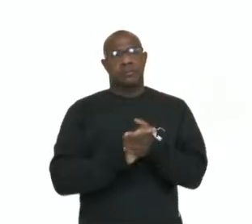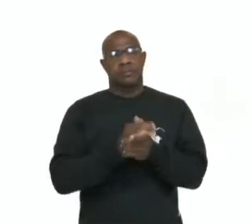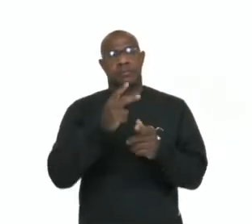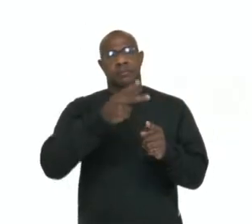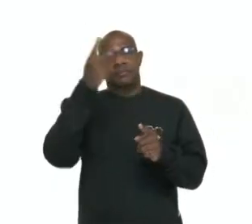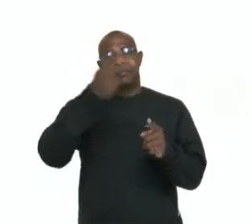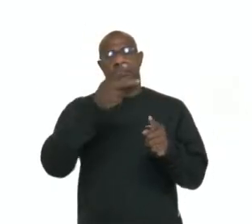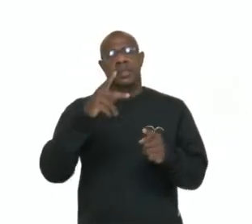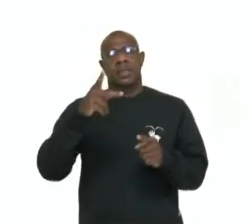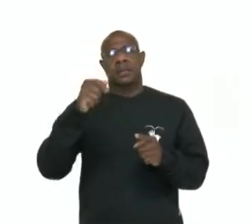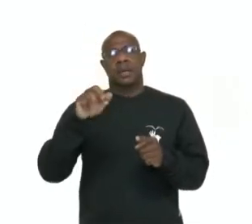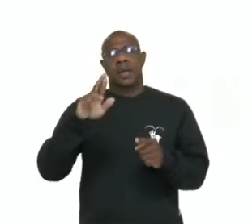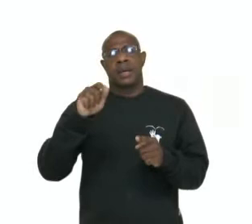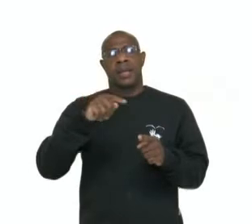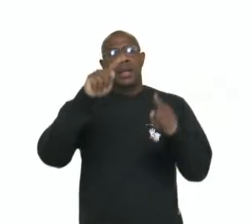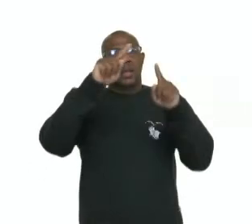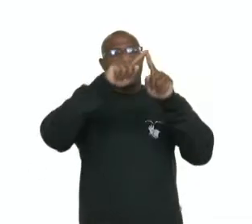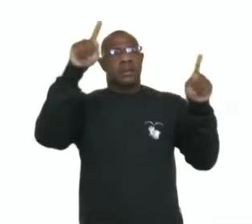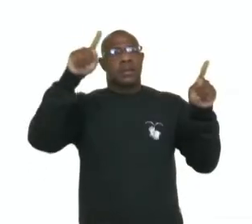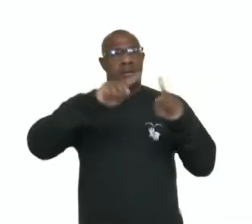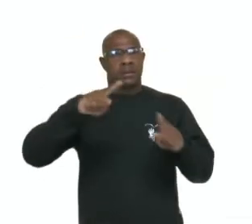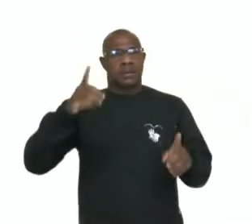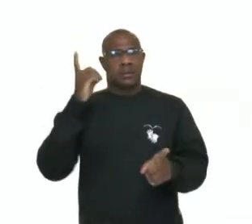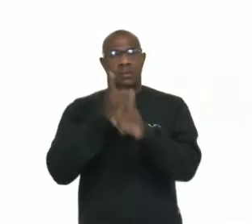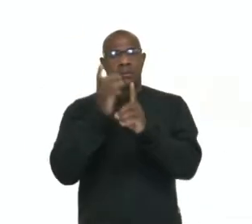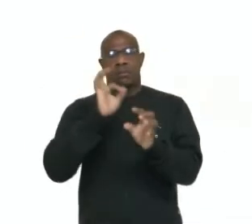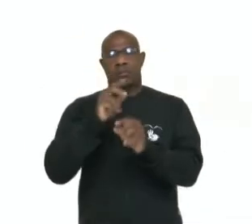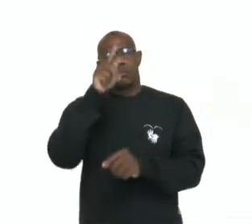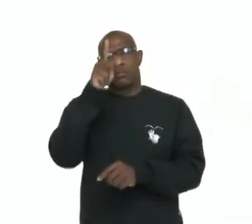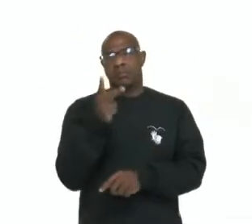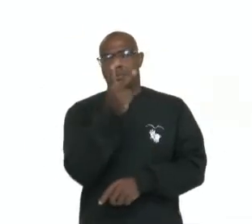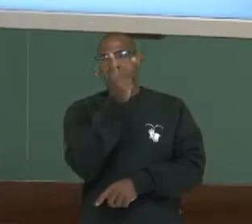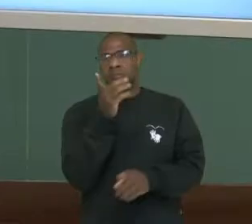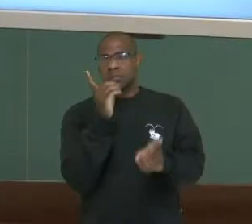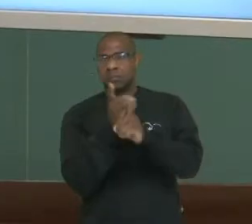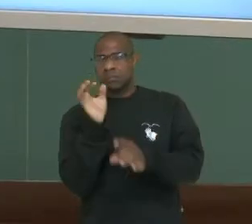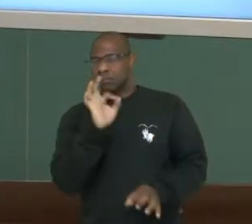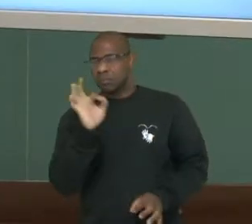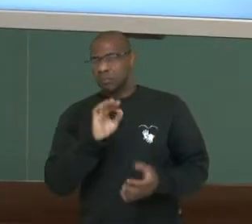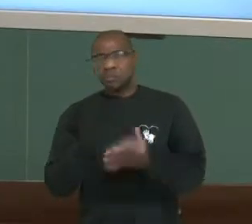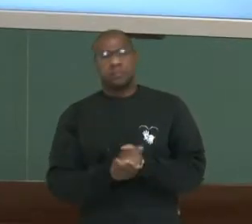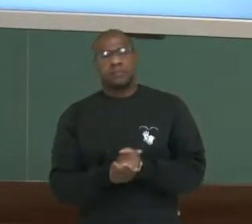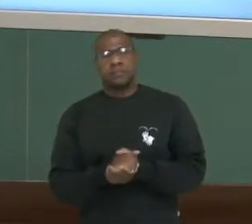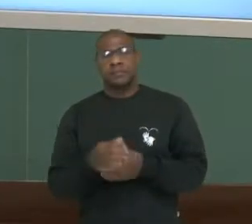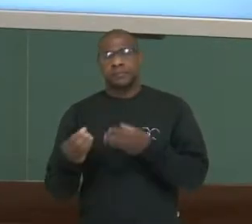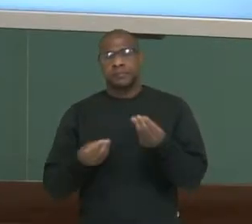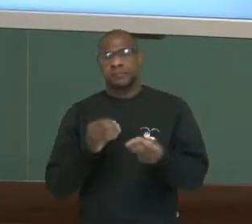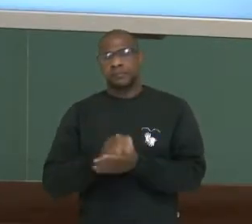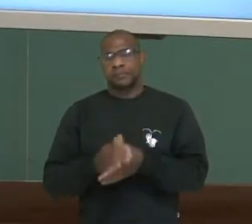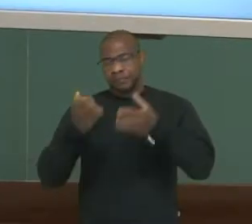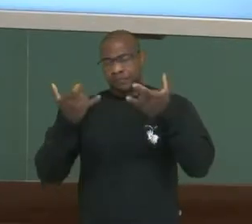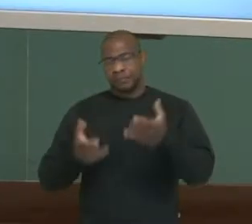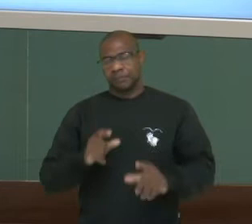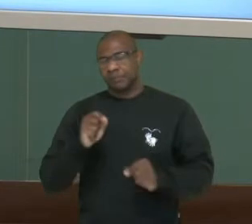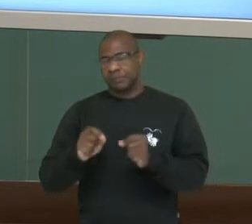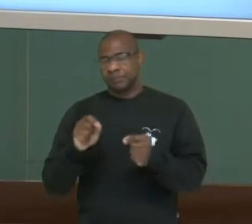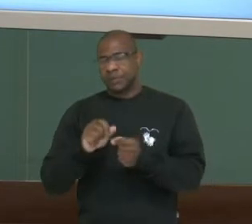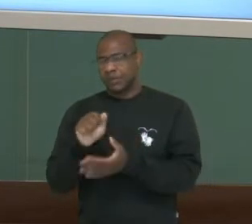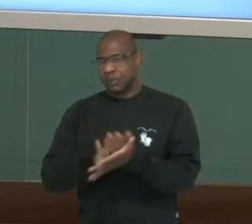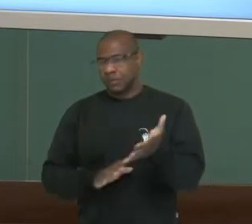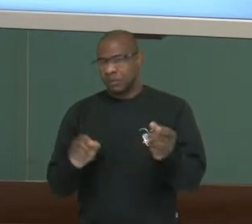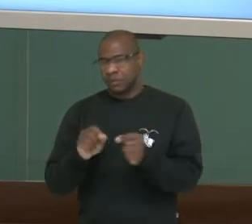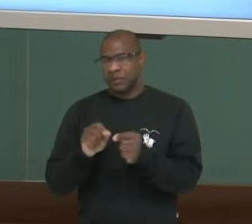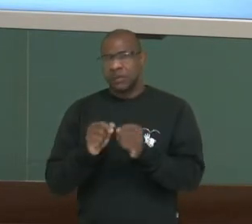paralelas entre si, ou seja, a simbologia, gosto sempre da gente falar, porque às vezes acontece num exercício que vocês estarem resolvendo,